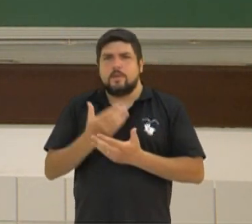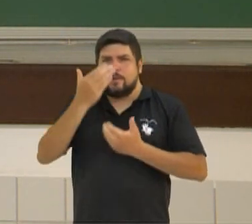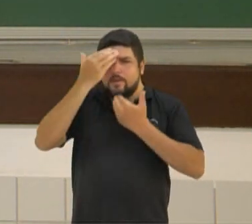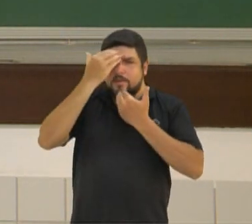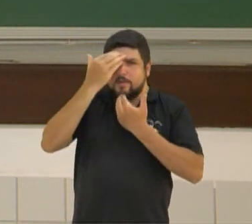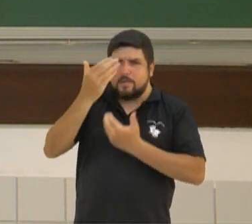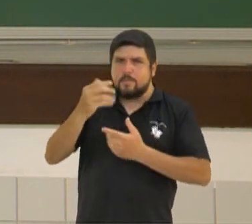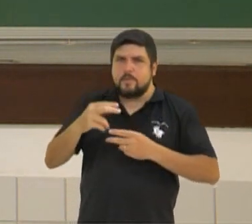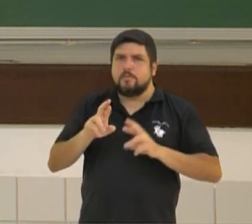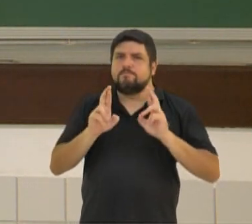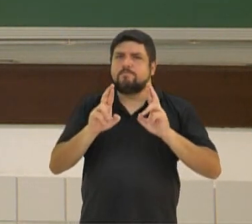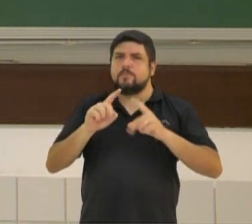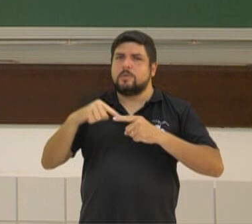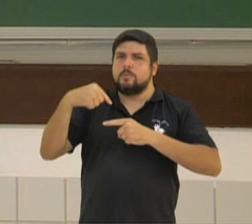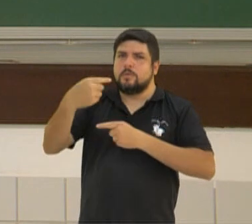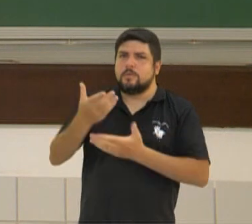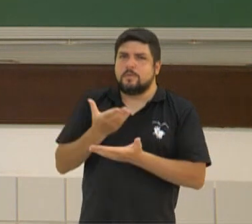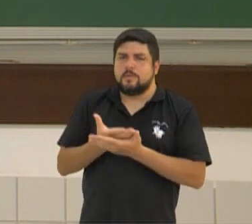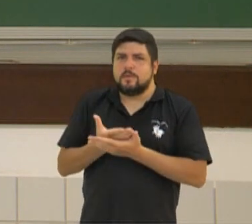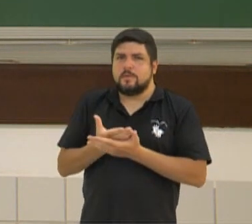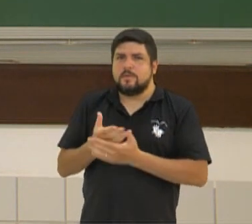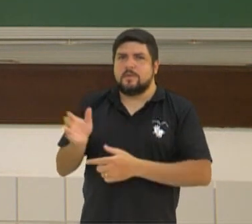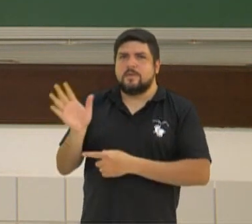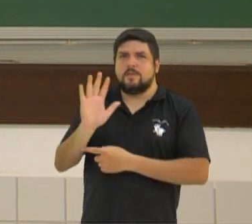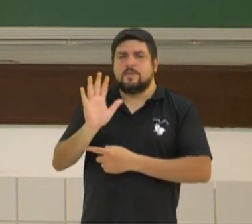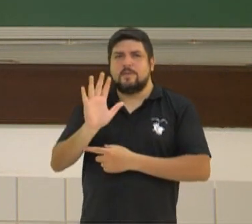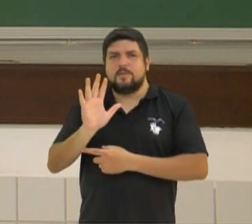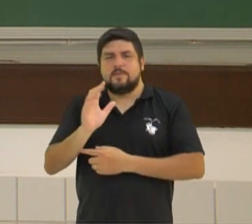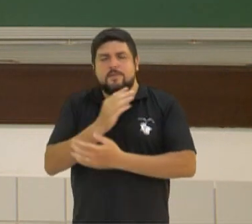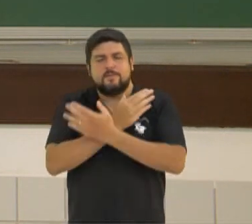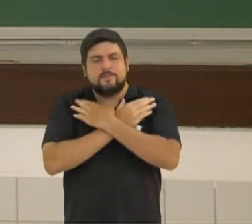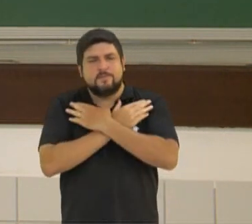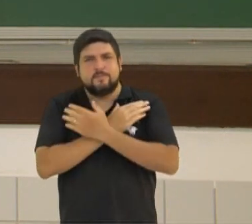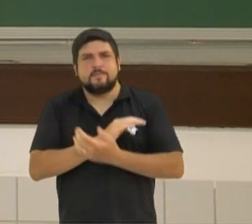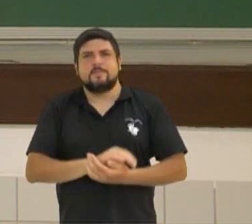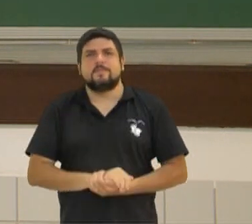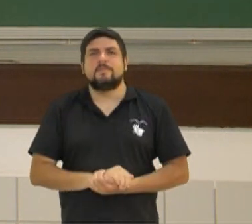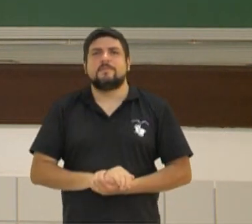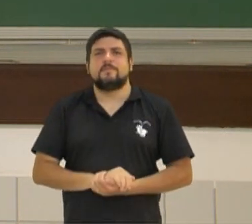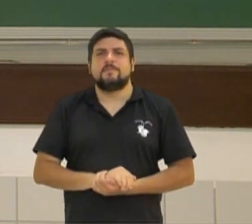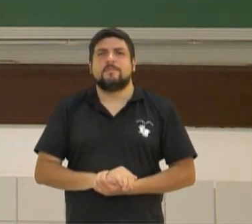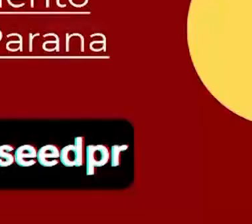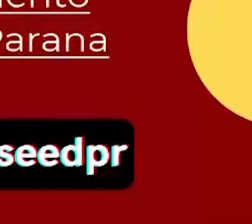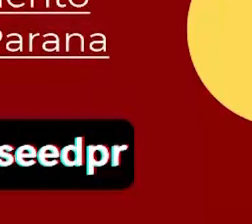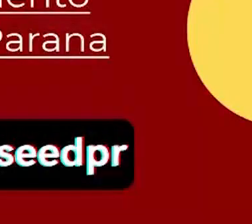de vocês e espero encontrá-los nas nossas próximas aulas. Forte abraço a todos e até lá. Tchau, tchau.